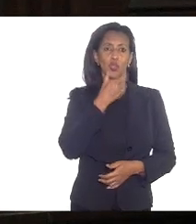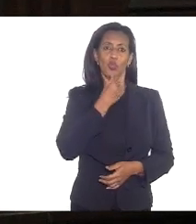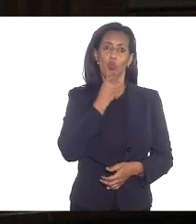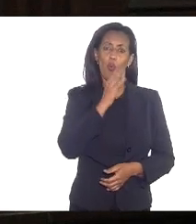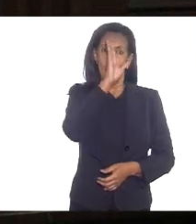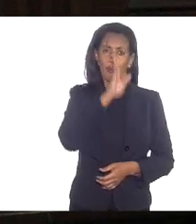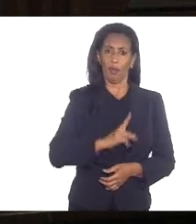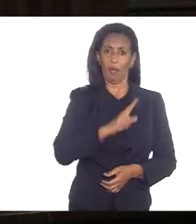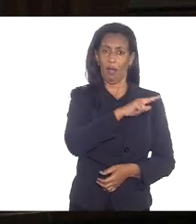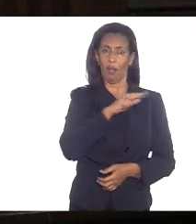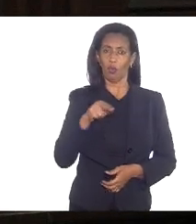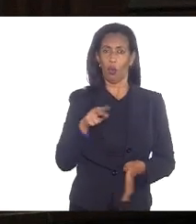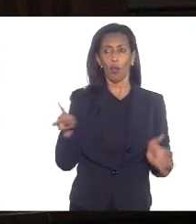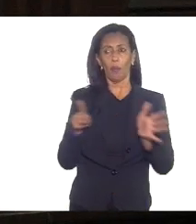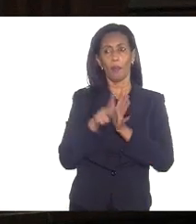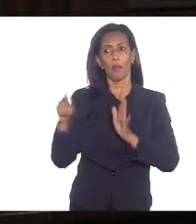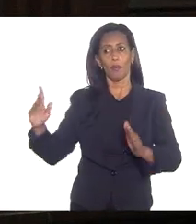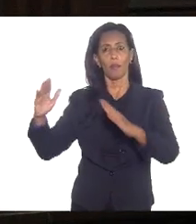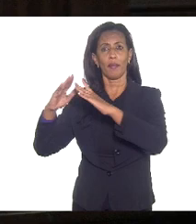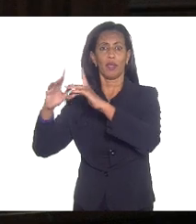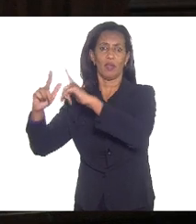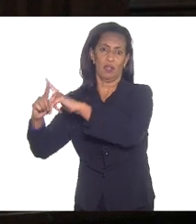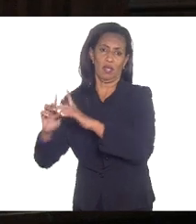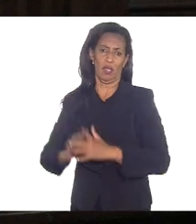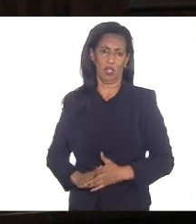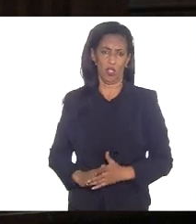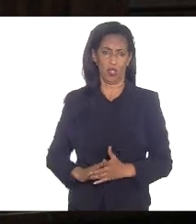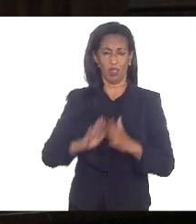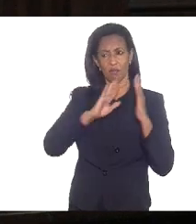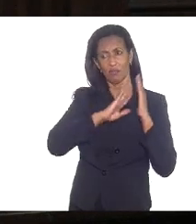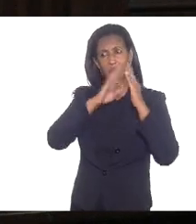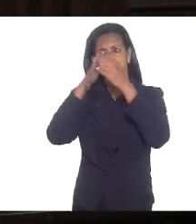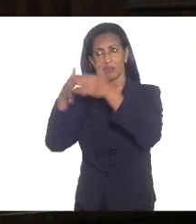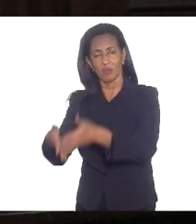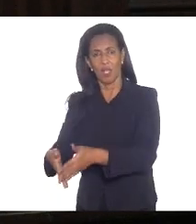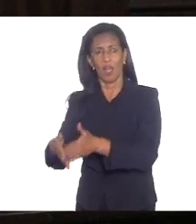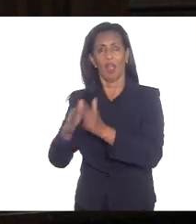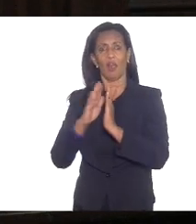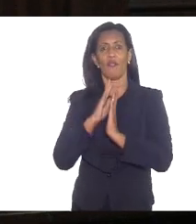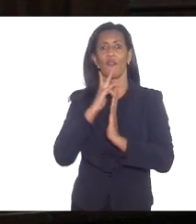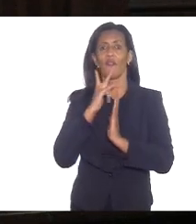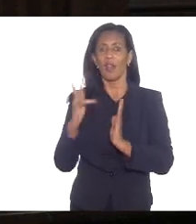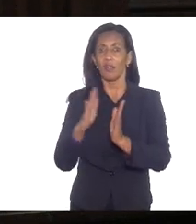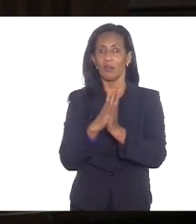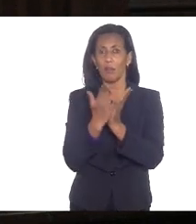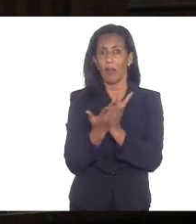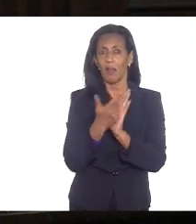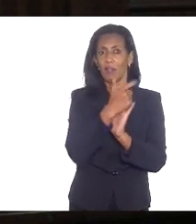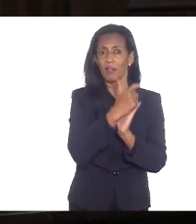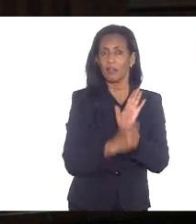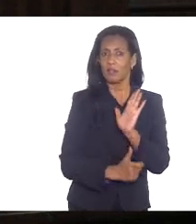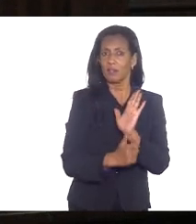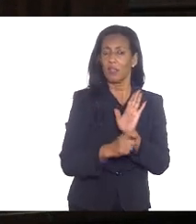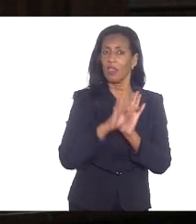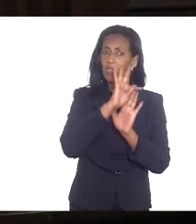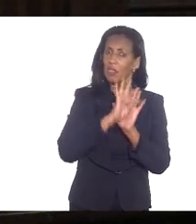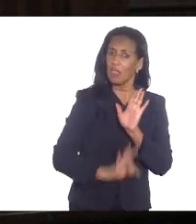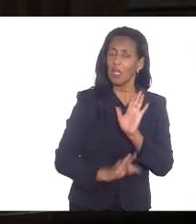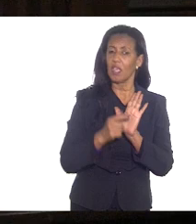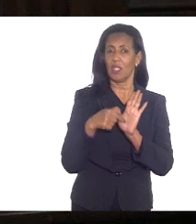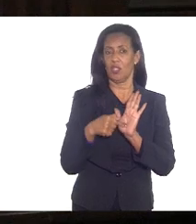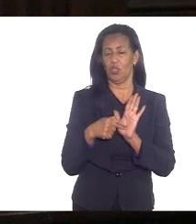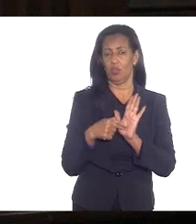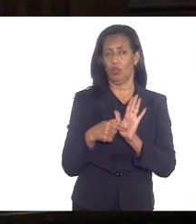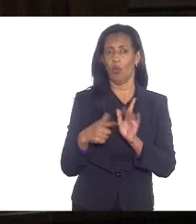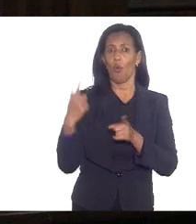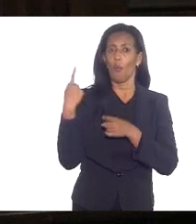católico a seus fiéis, mencionando exclusivamente trechos bíblicos milenares, situação que